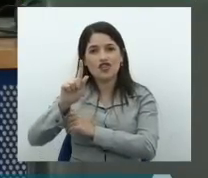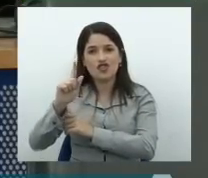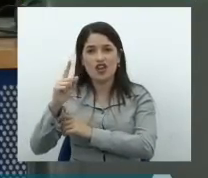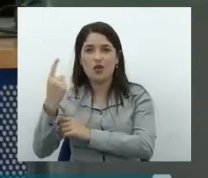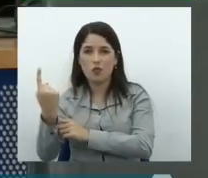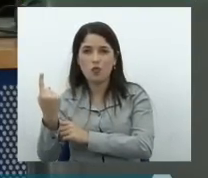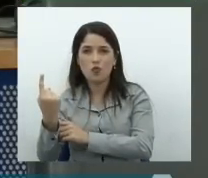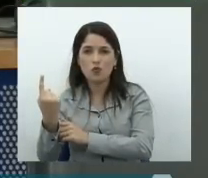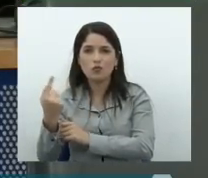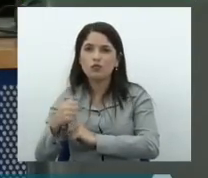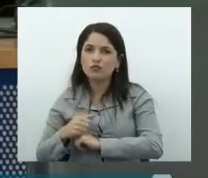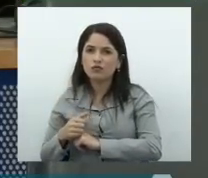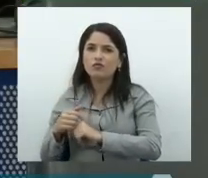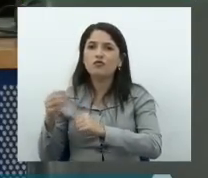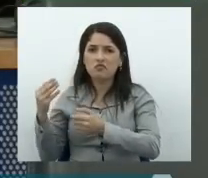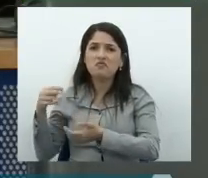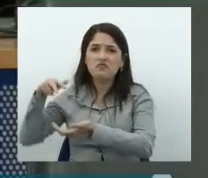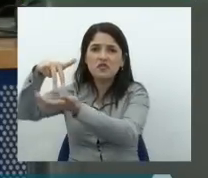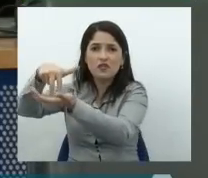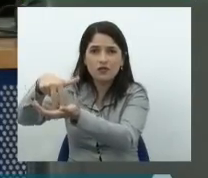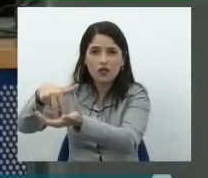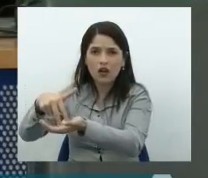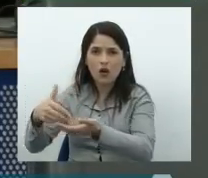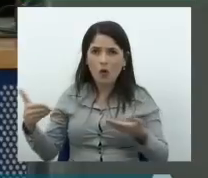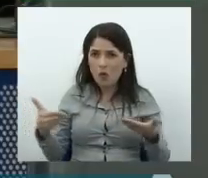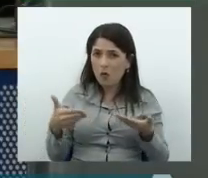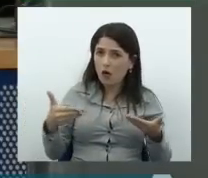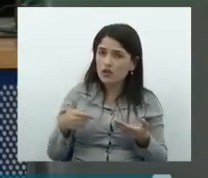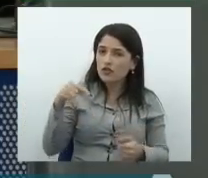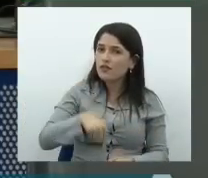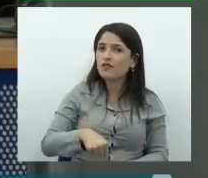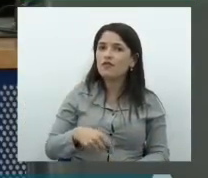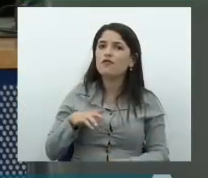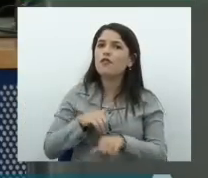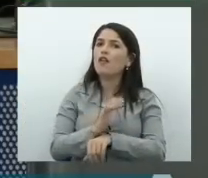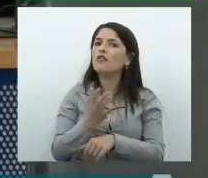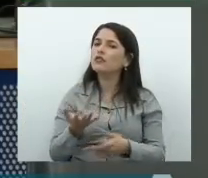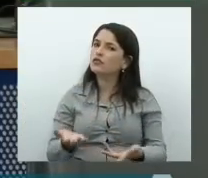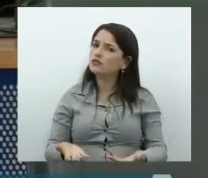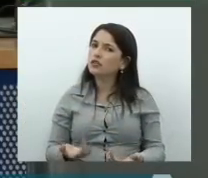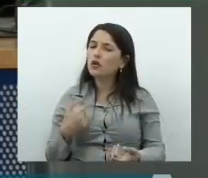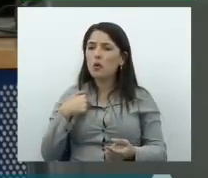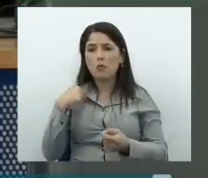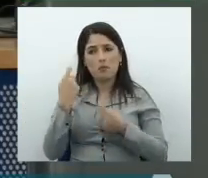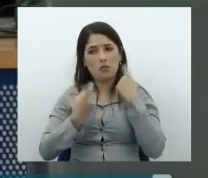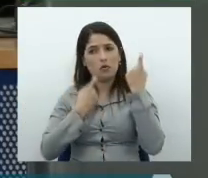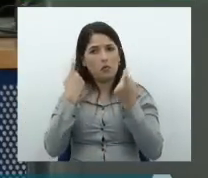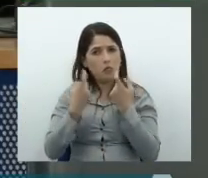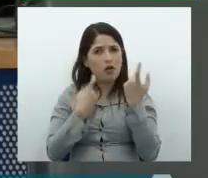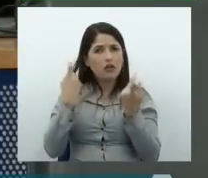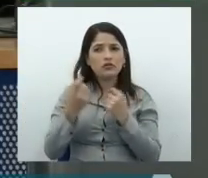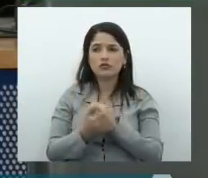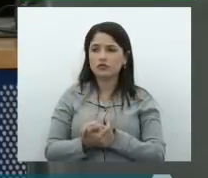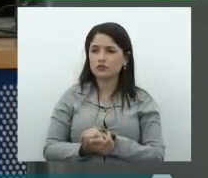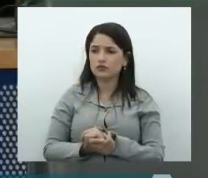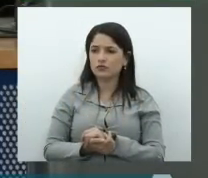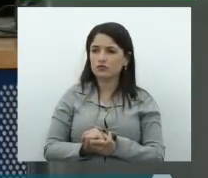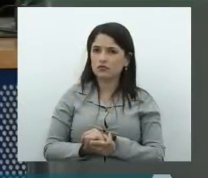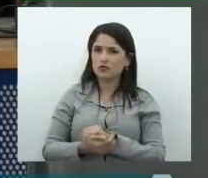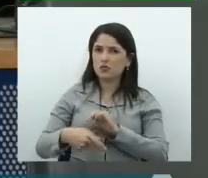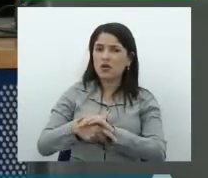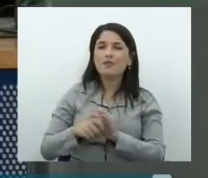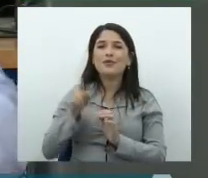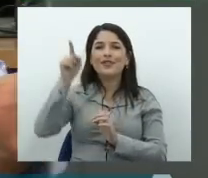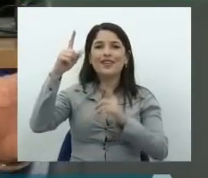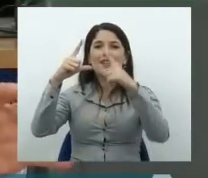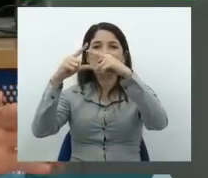É impressionante. Eu estou muito preocupado, inclusive, Nef, porque veja você... Com a camaradagem lá de